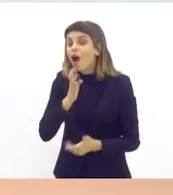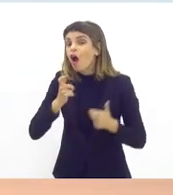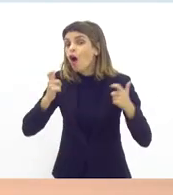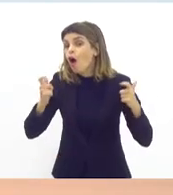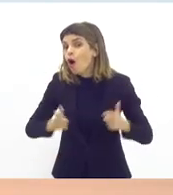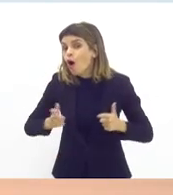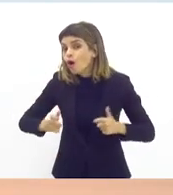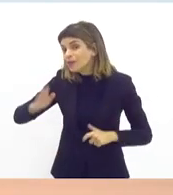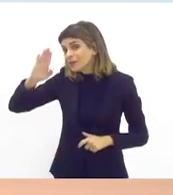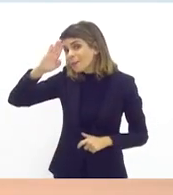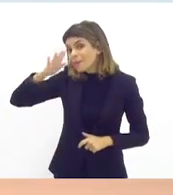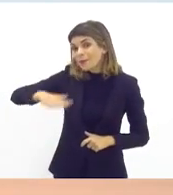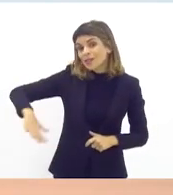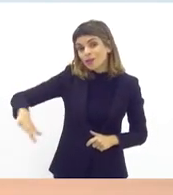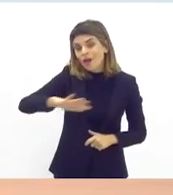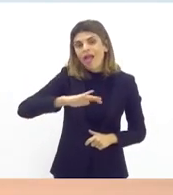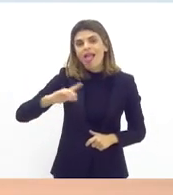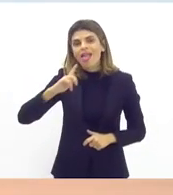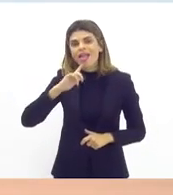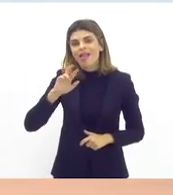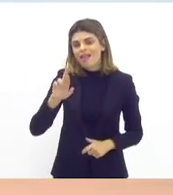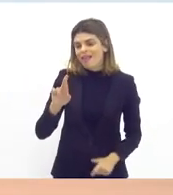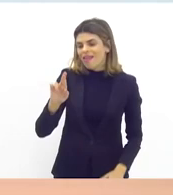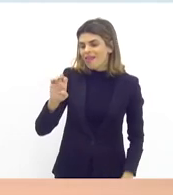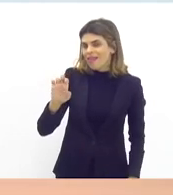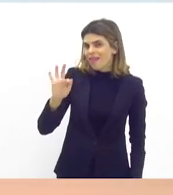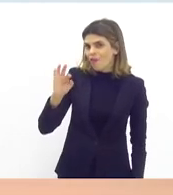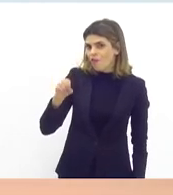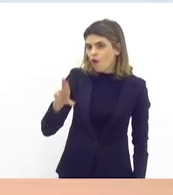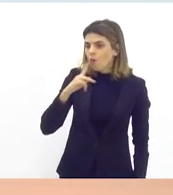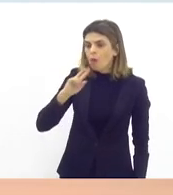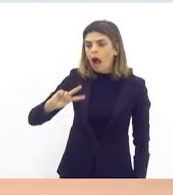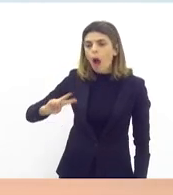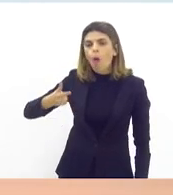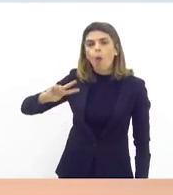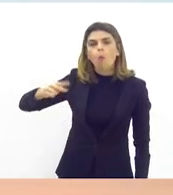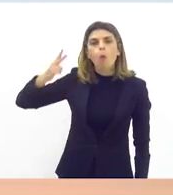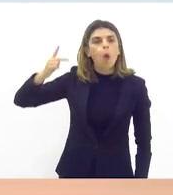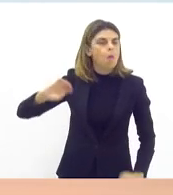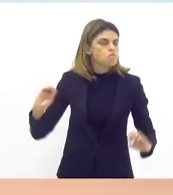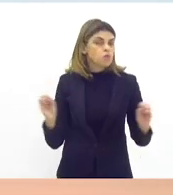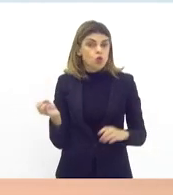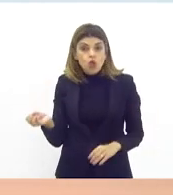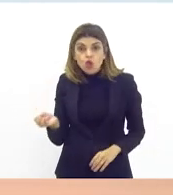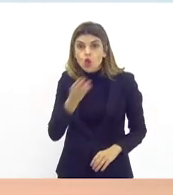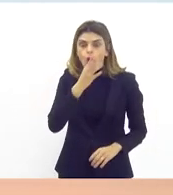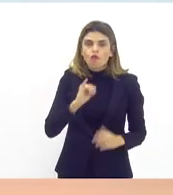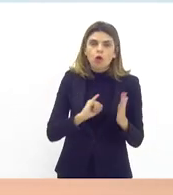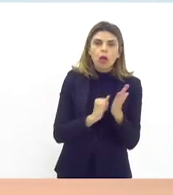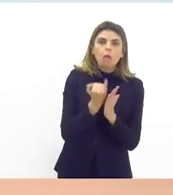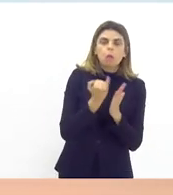elementos fundamentais da reforma, que é dar segurança para as empresas que não vai ter cumulatividade no novo imposto.